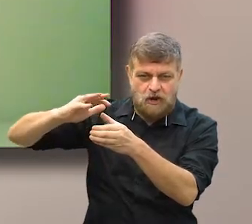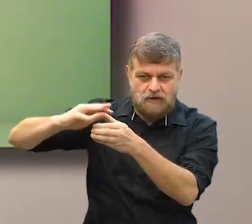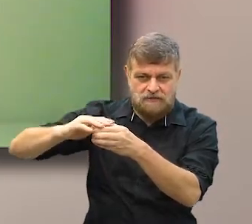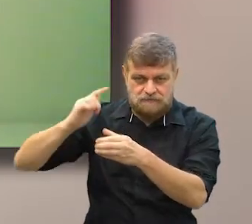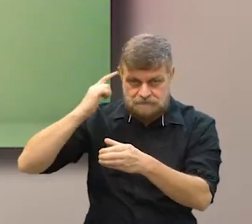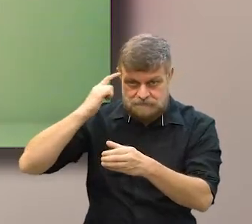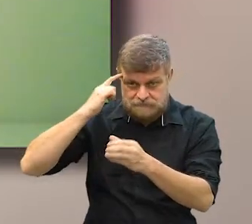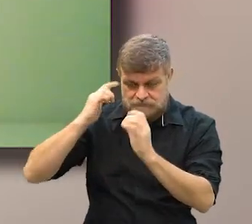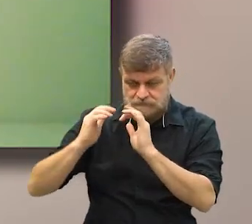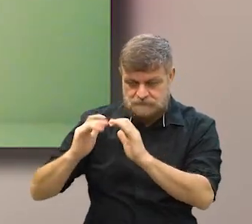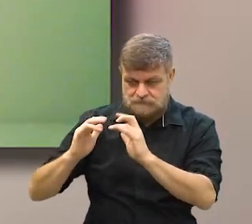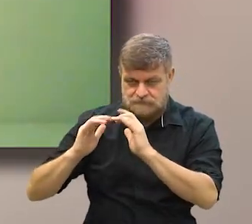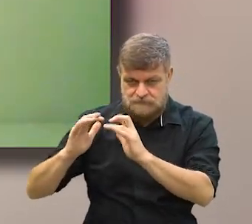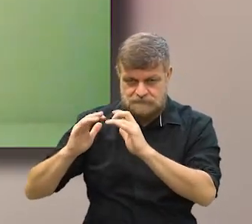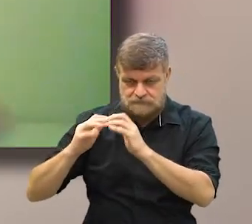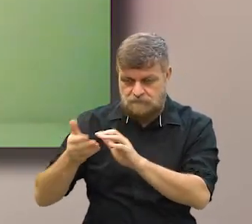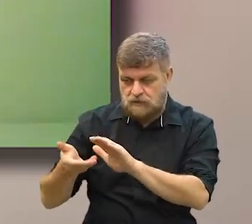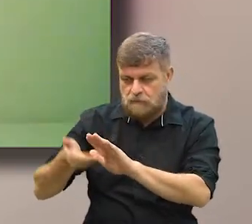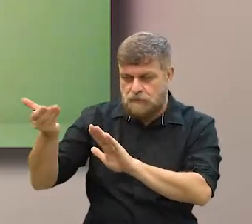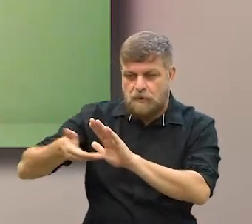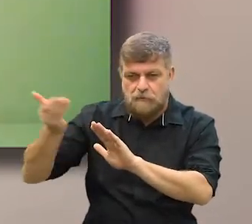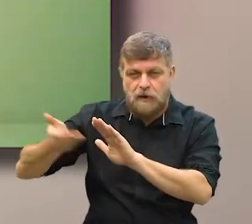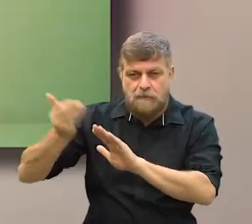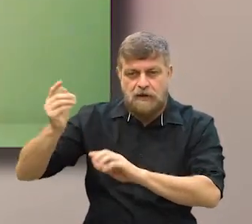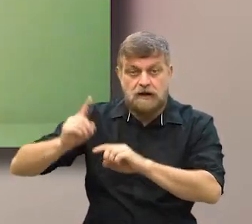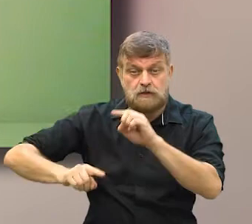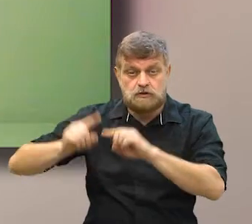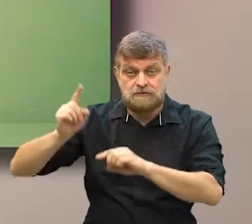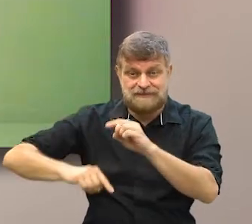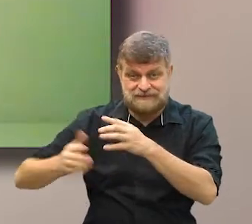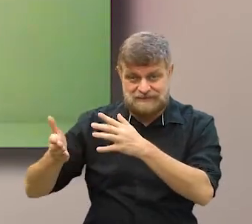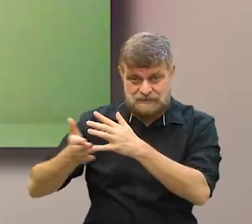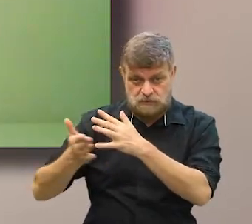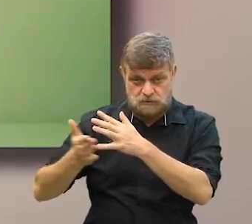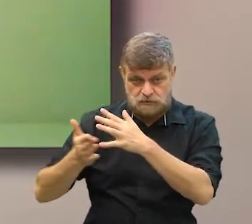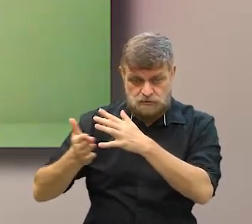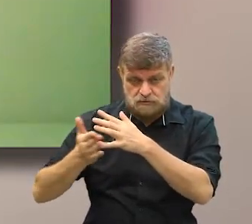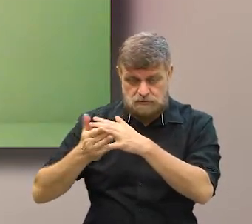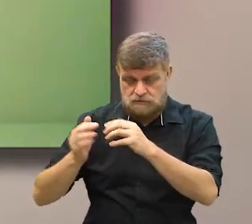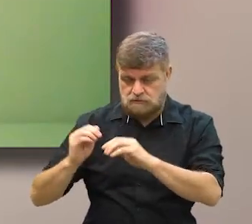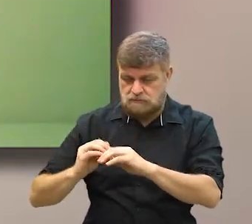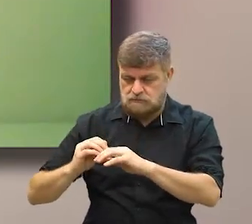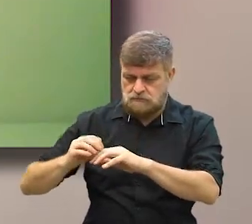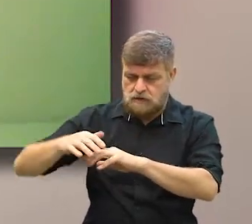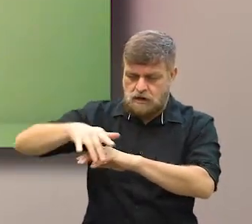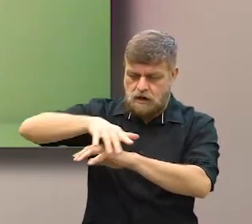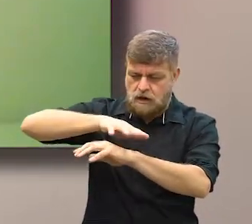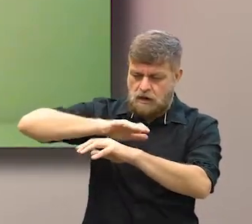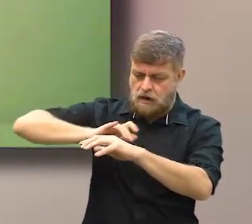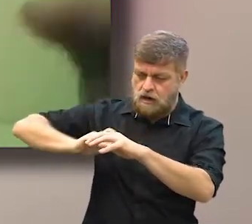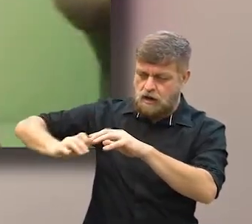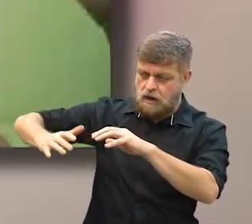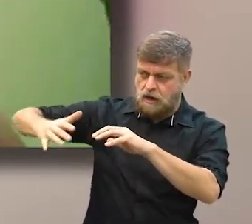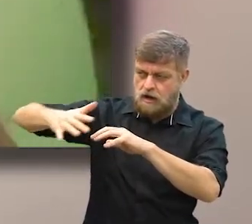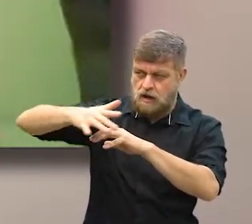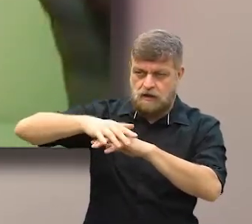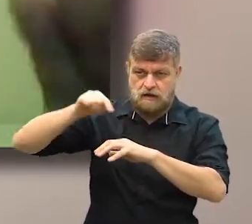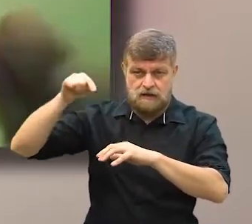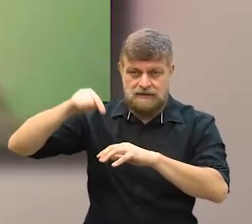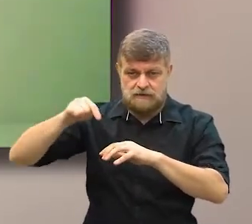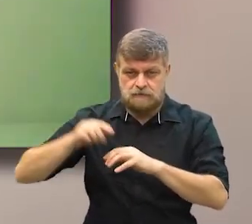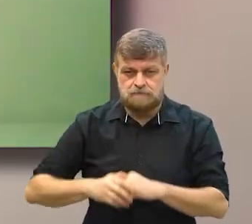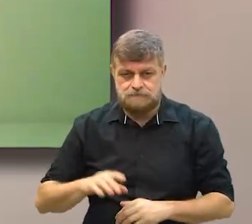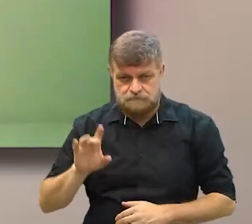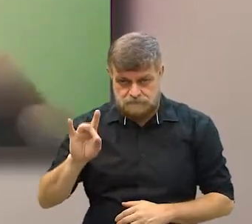neurônios e esses neurônios expelem, né, as substâncias tóxicas para a região entre as células. Então, esse